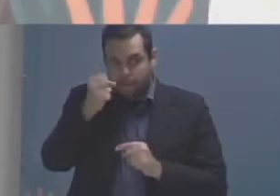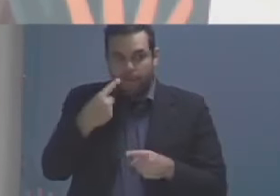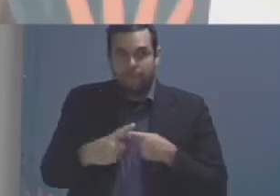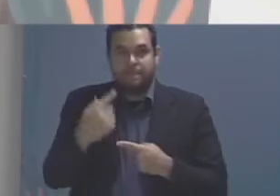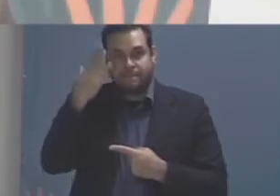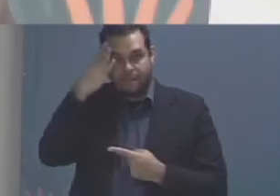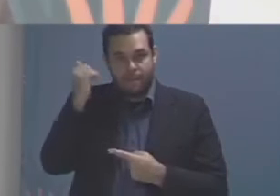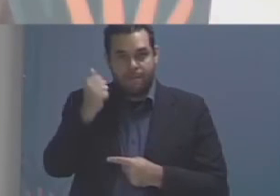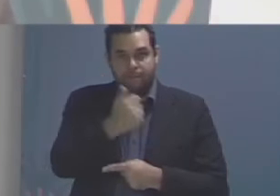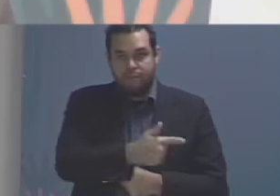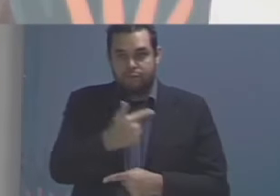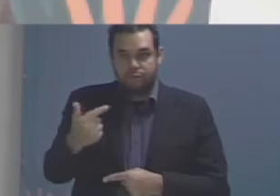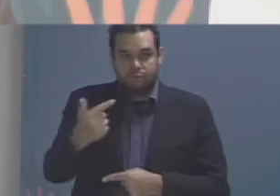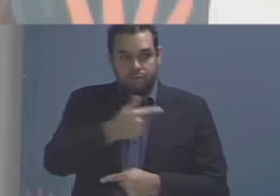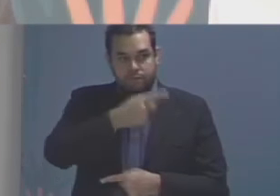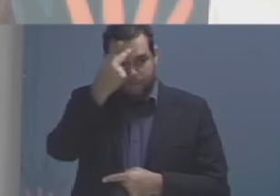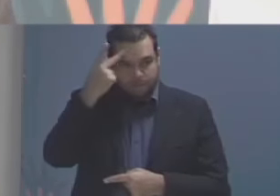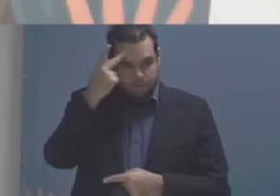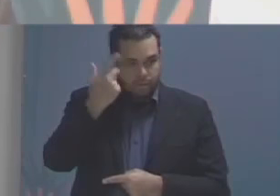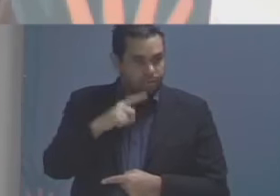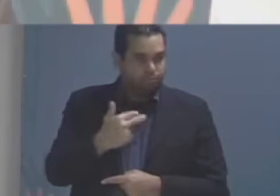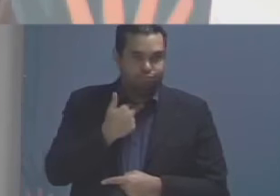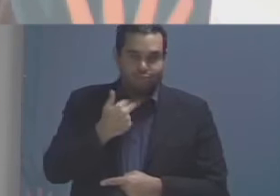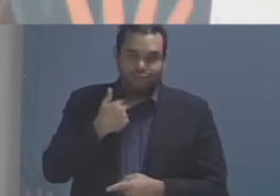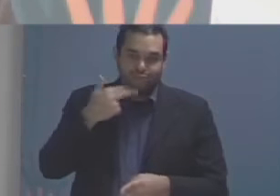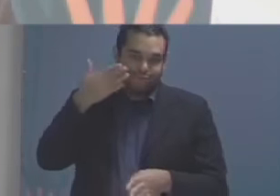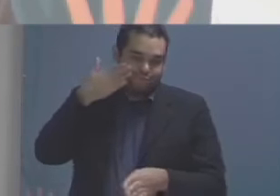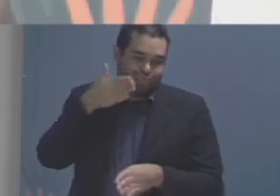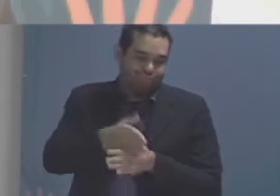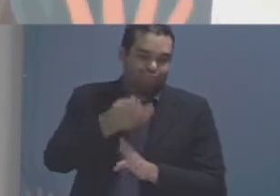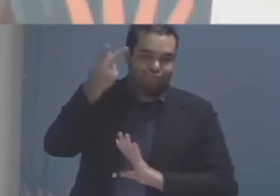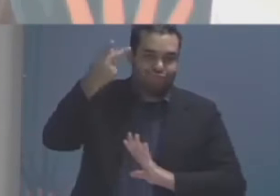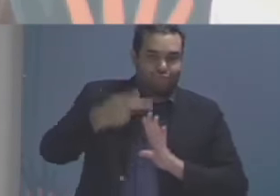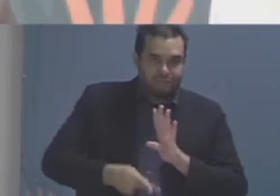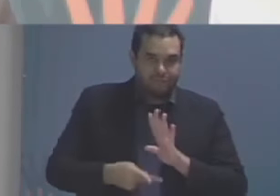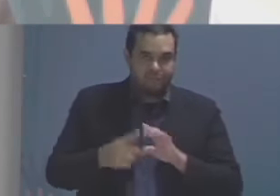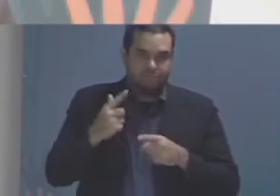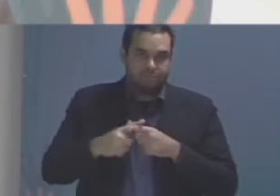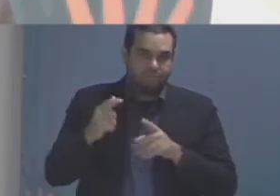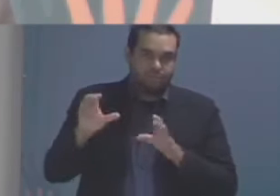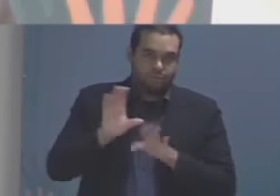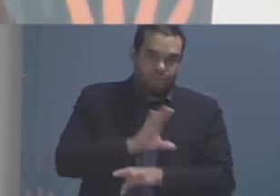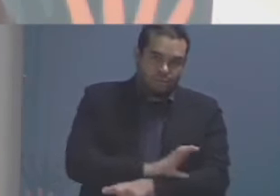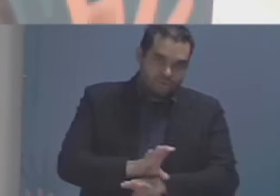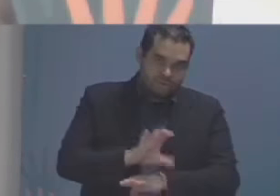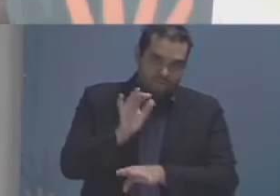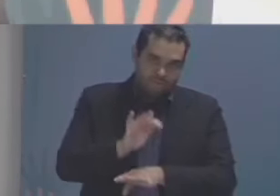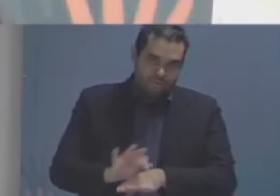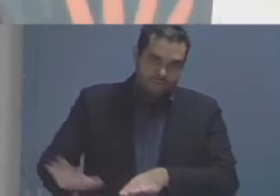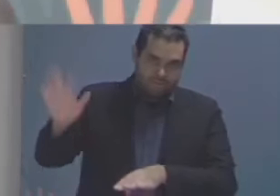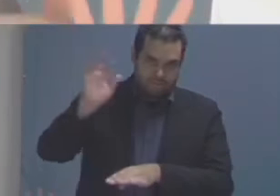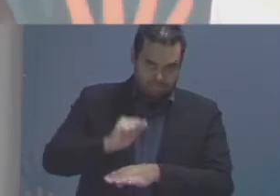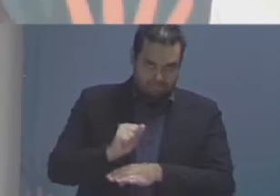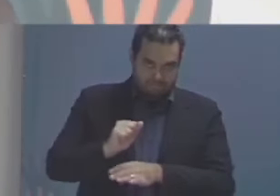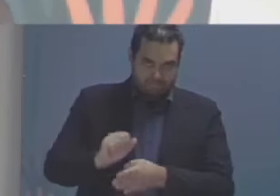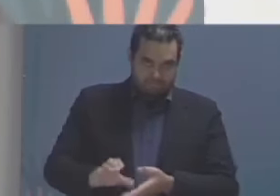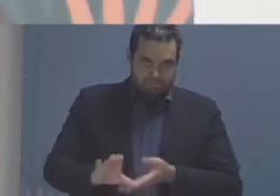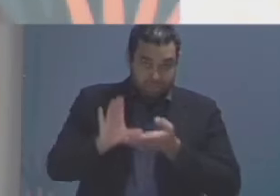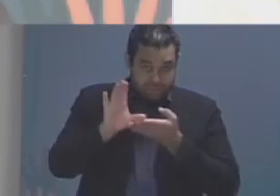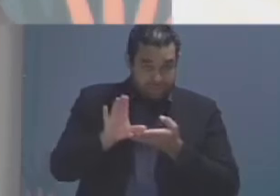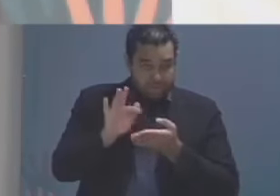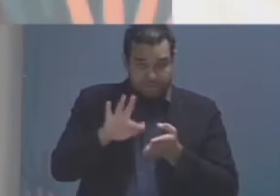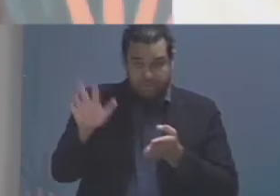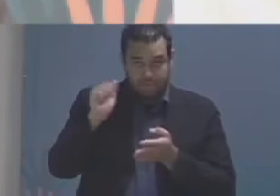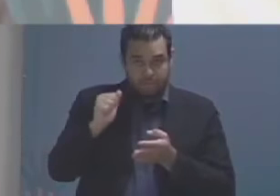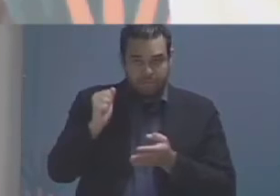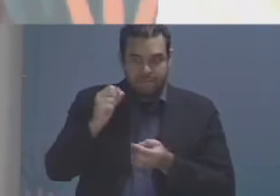que 22 membros não vão dar conta de um projeto da magnitude do projeto do Conselho Federal. E aí nós buscamos sempre parceria e já anunciamos eles